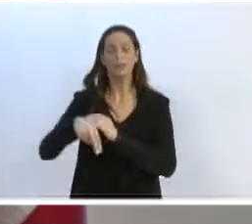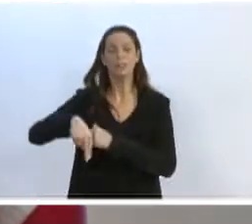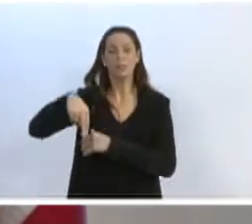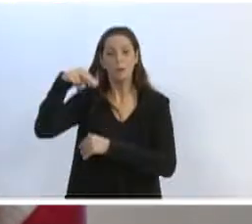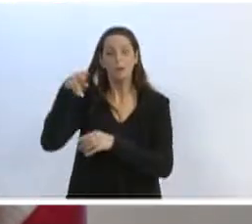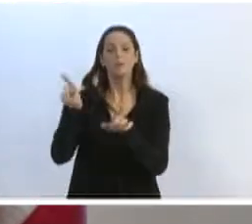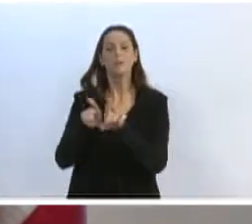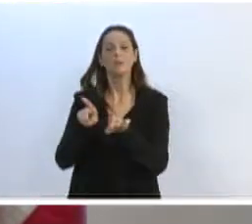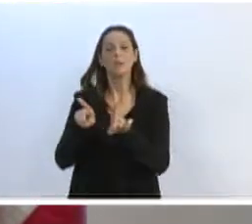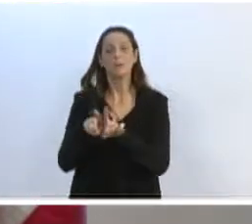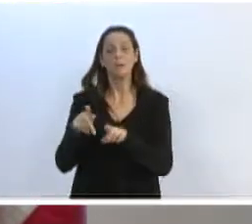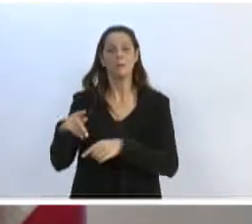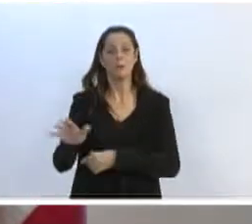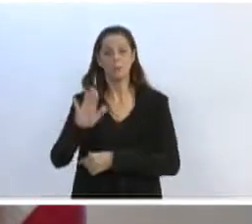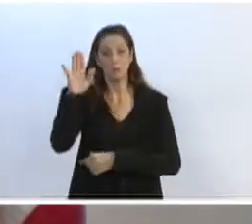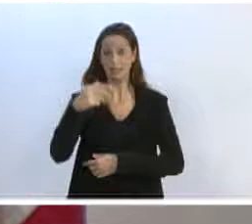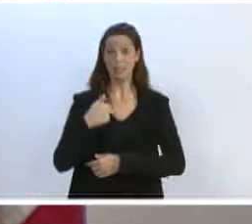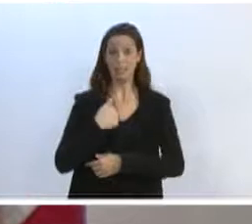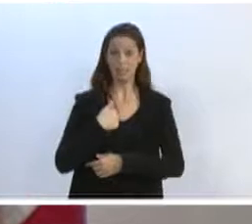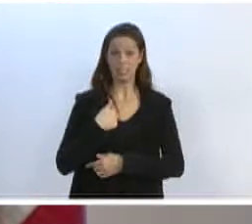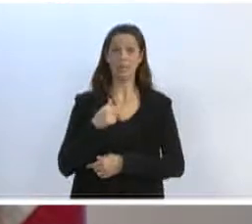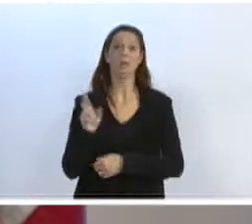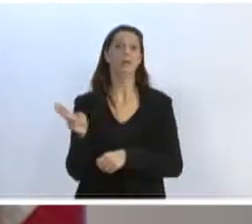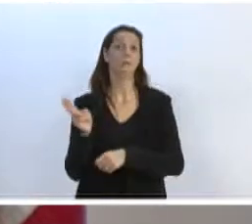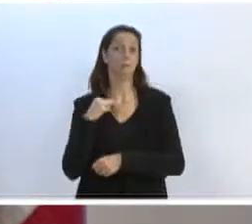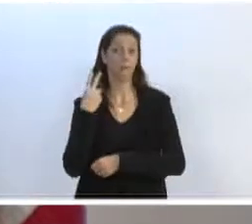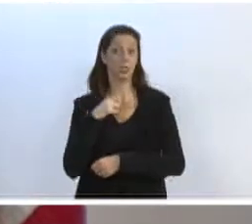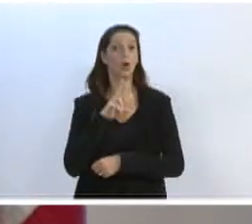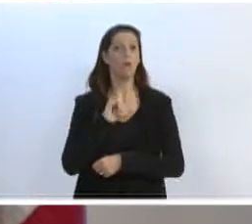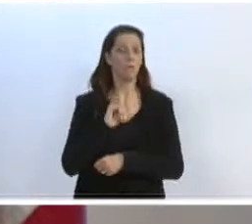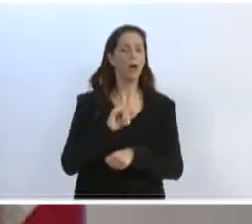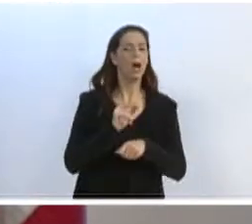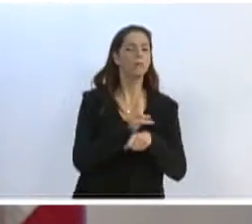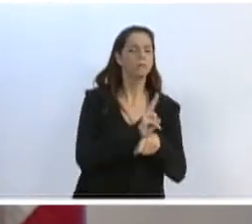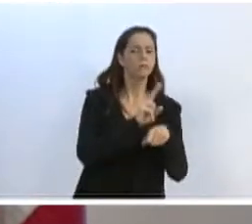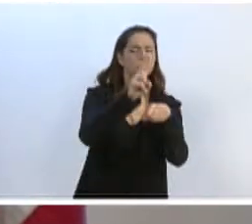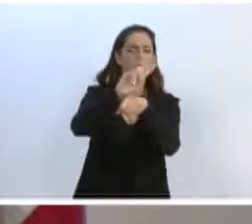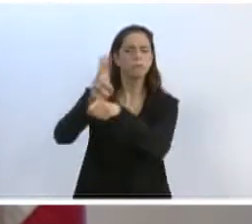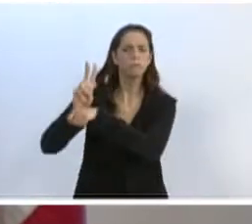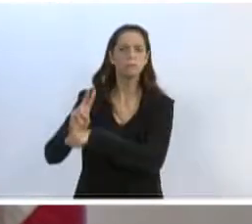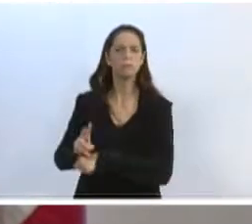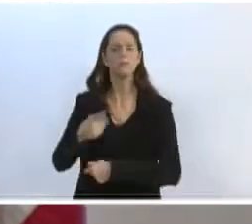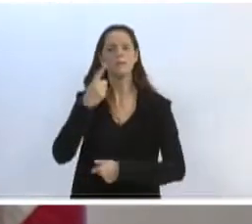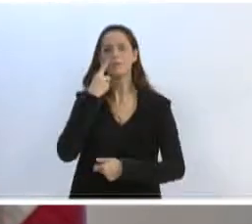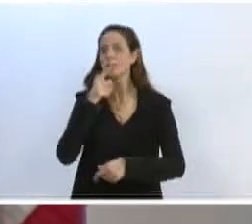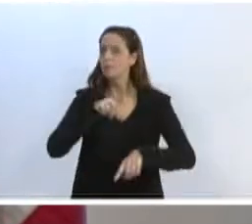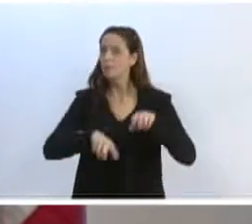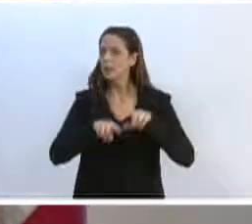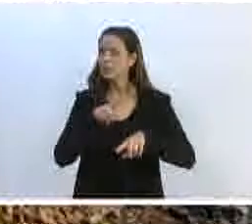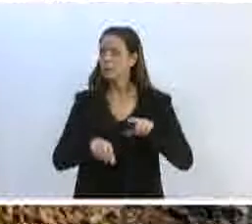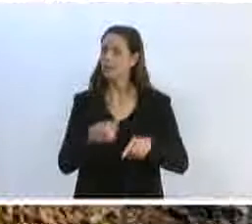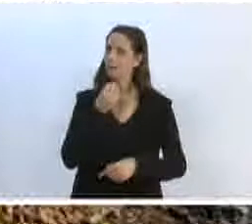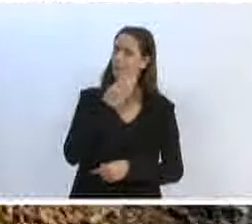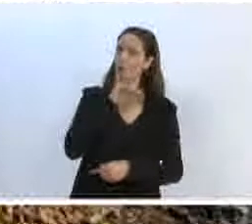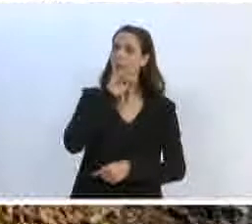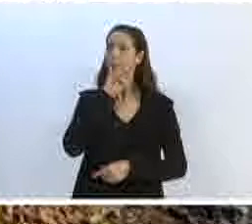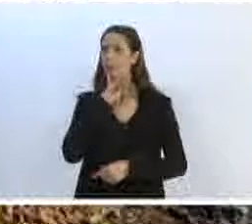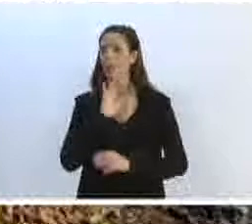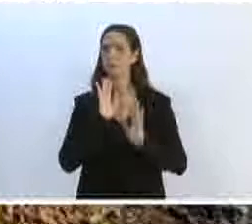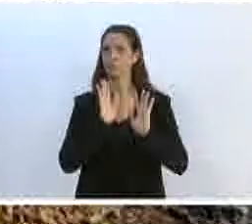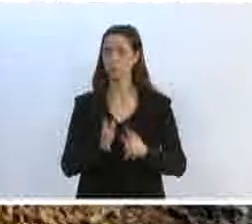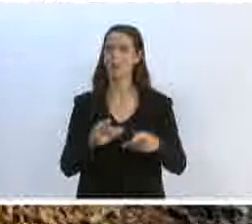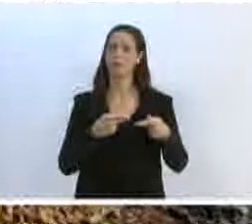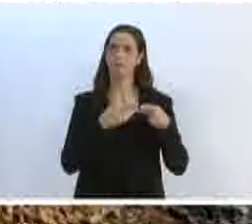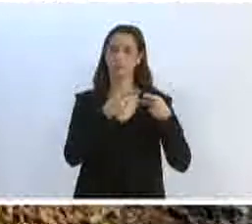como governador vou fiscalizar a qualidade dos produtos fornecidos pela empresa vai colocar a foto ali ontem visitei a jazida de